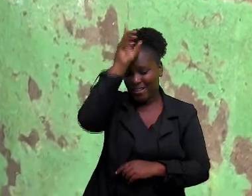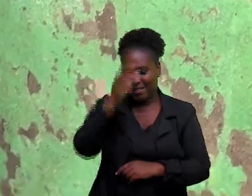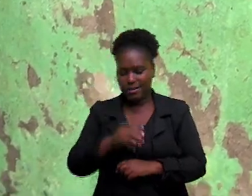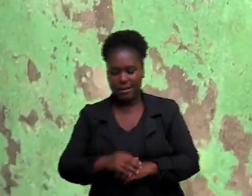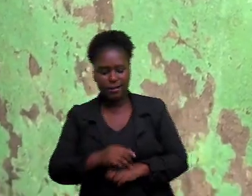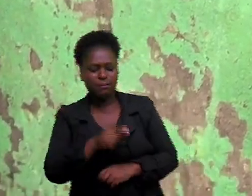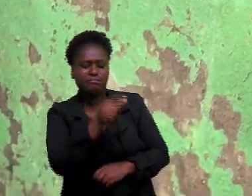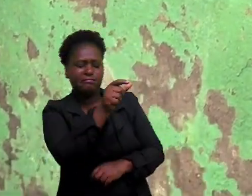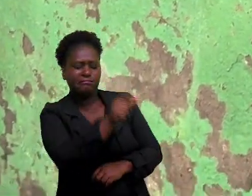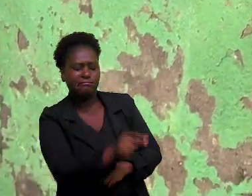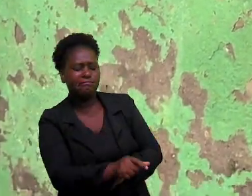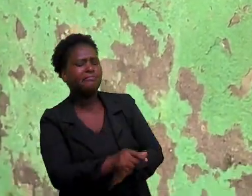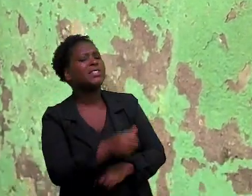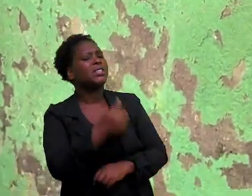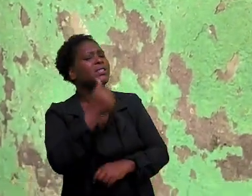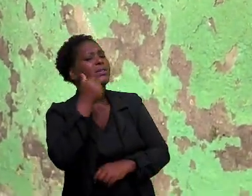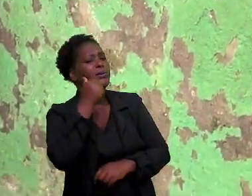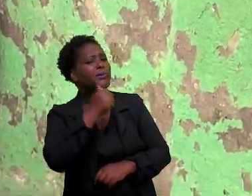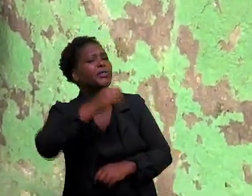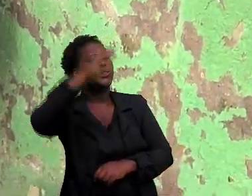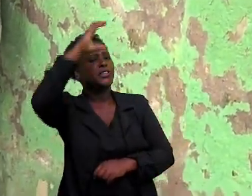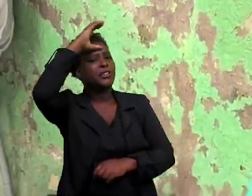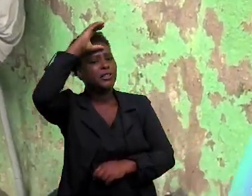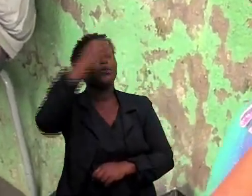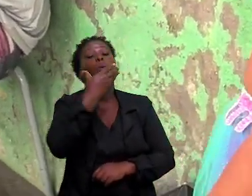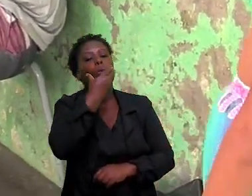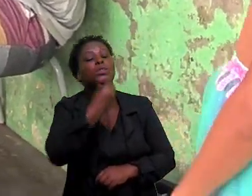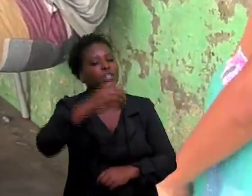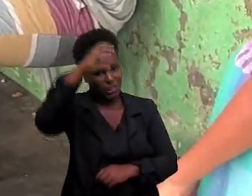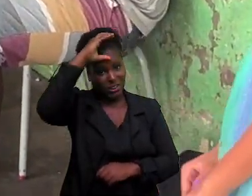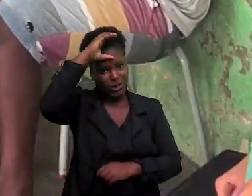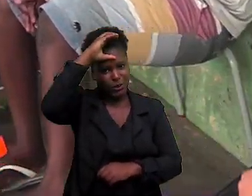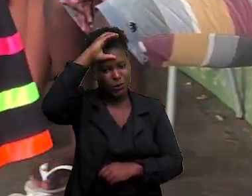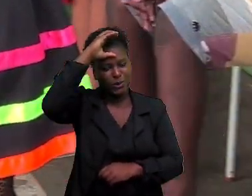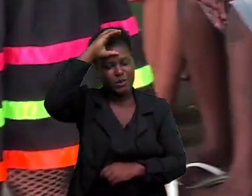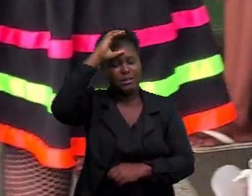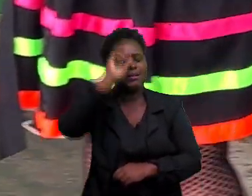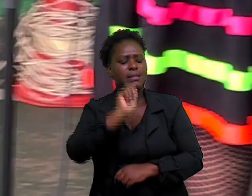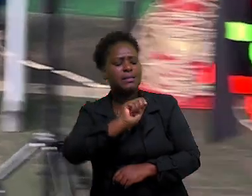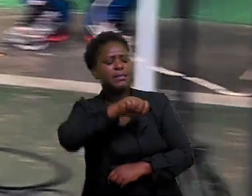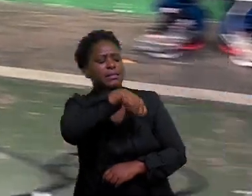planeja roubar o trono de Mufasa, atraindo pai e filho.